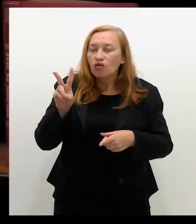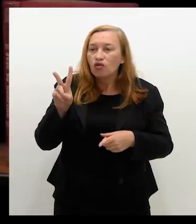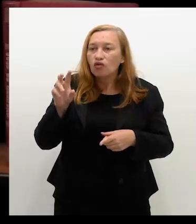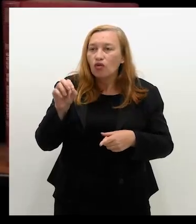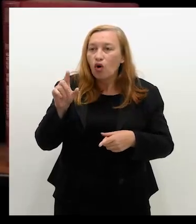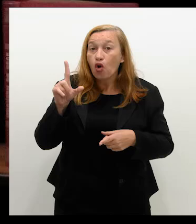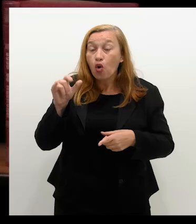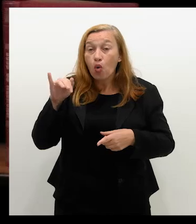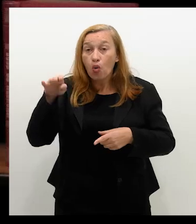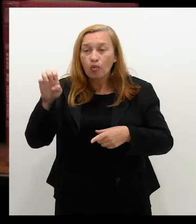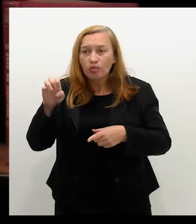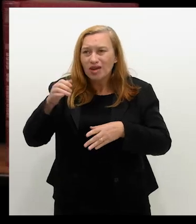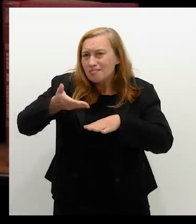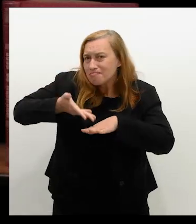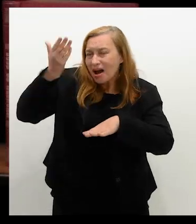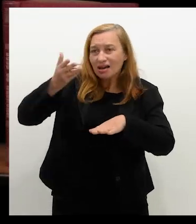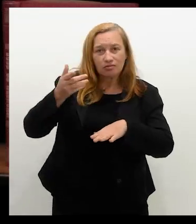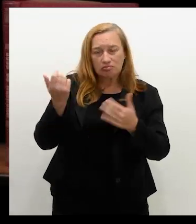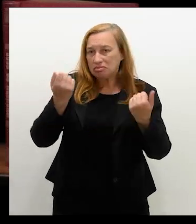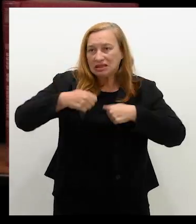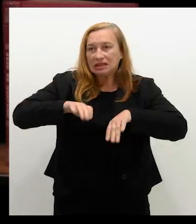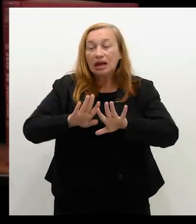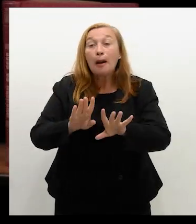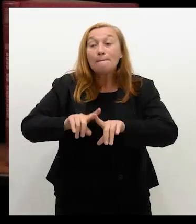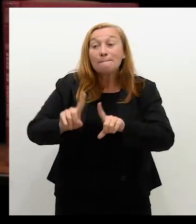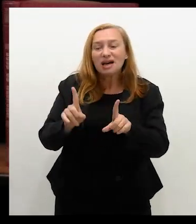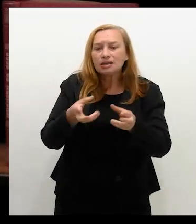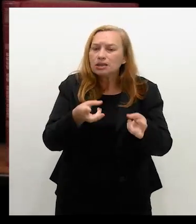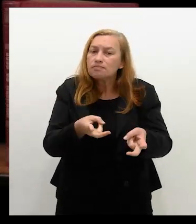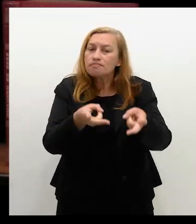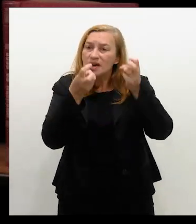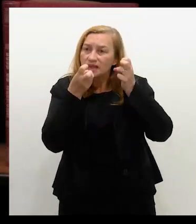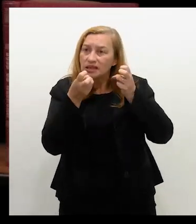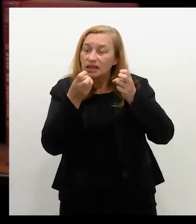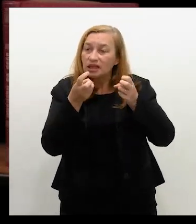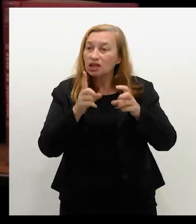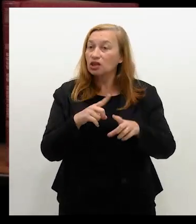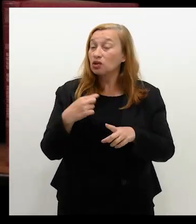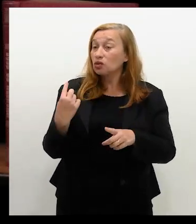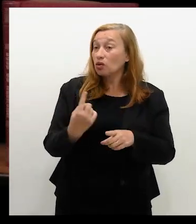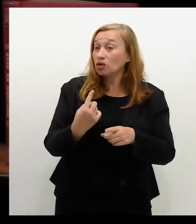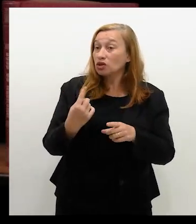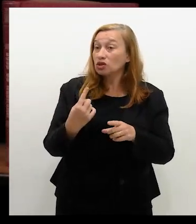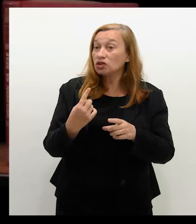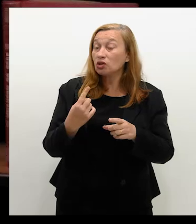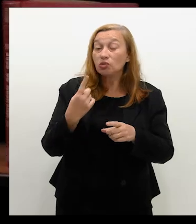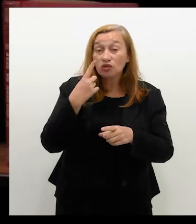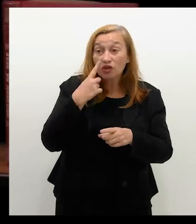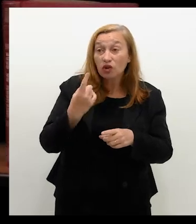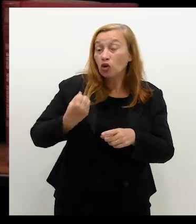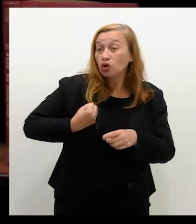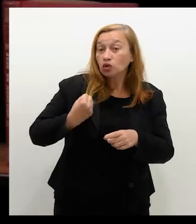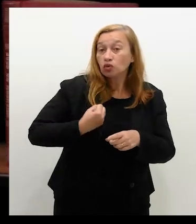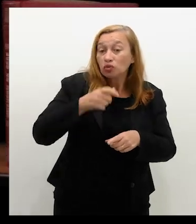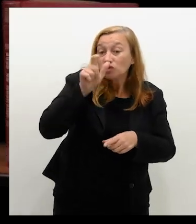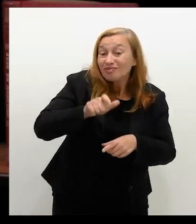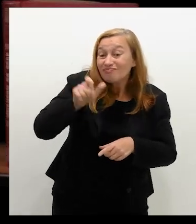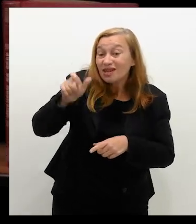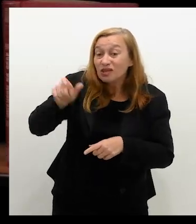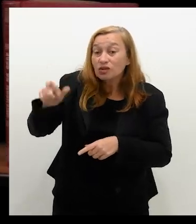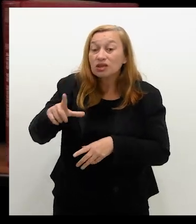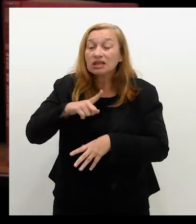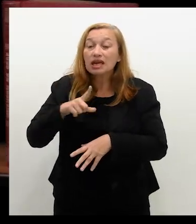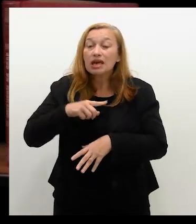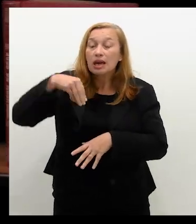ouvido. Mas, por outro lado, a gente percebe que a gente está aumentando o número de pessoas que têm